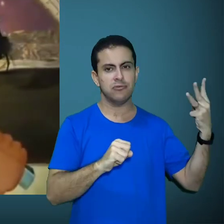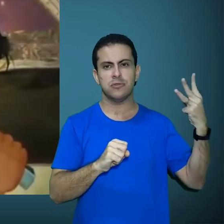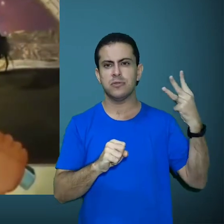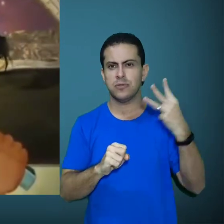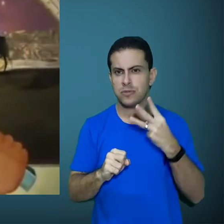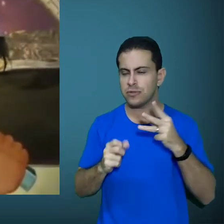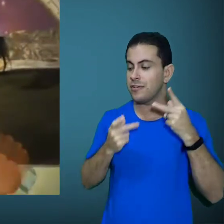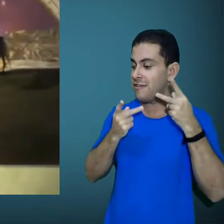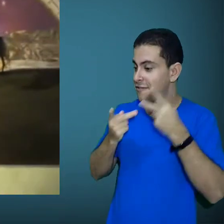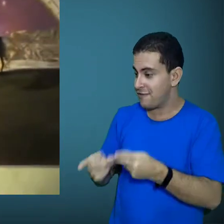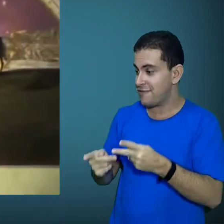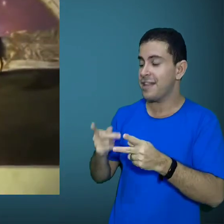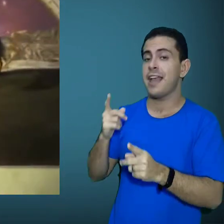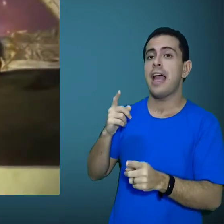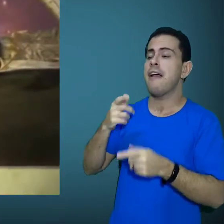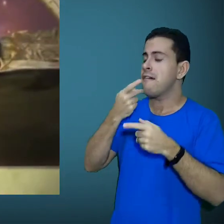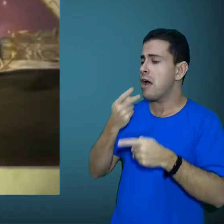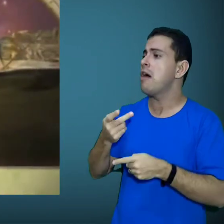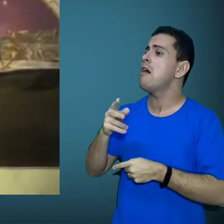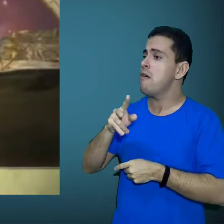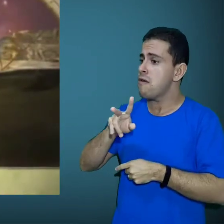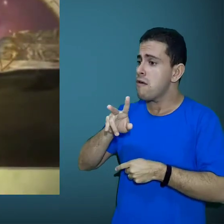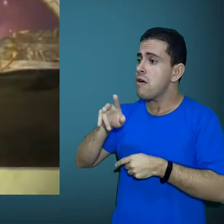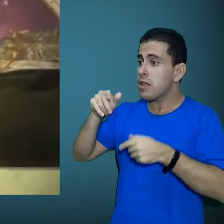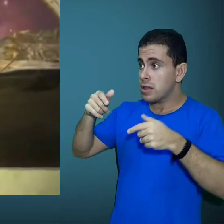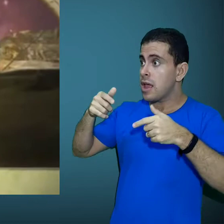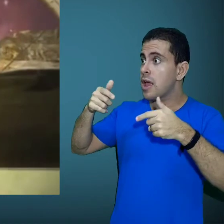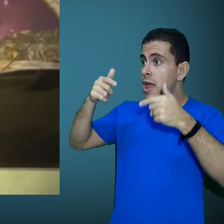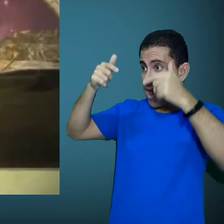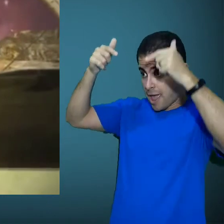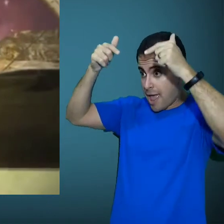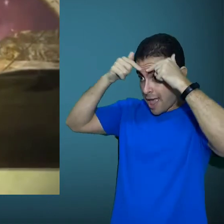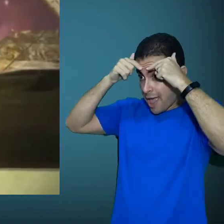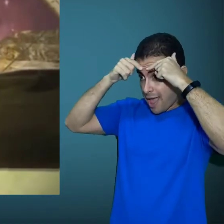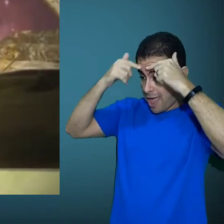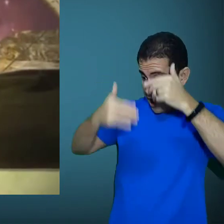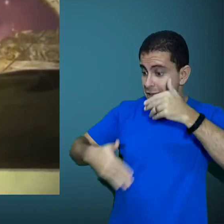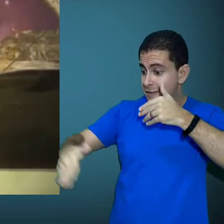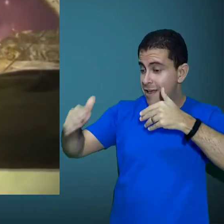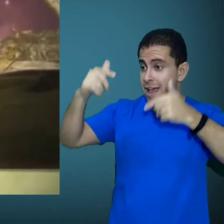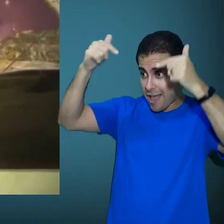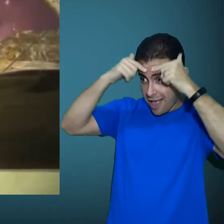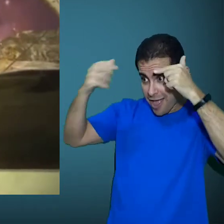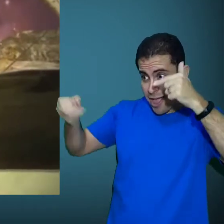Eles disseram que estavam procurando o novo rei dos judeus, que, segundo as profecias,